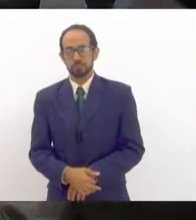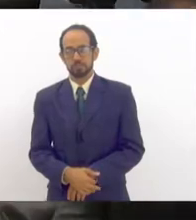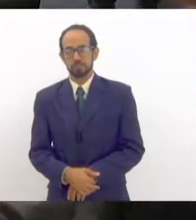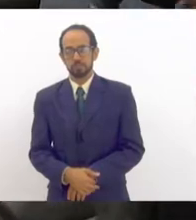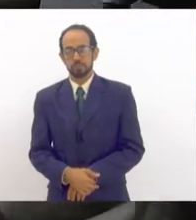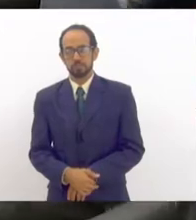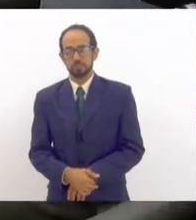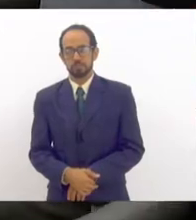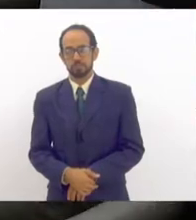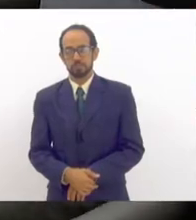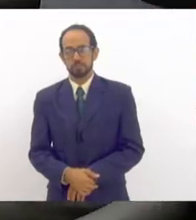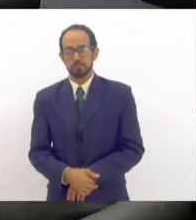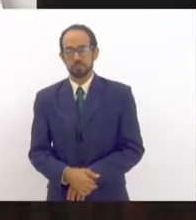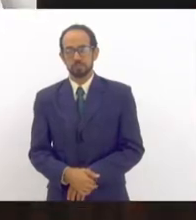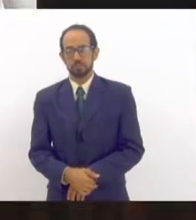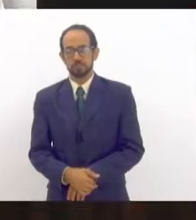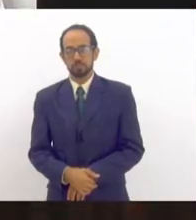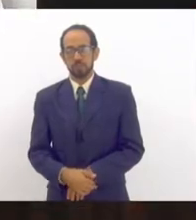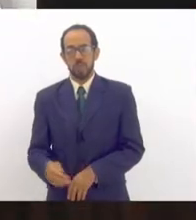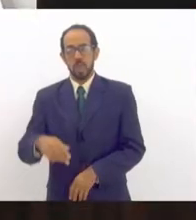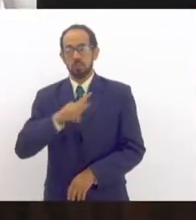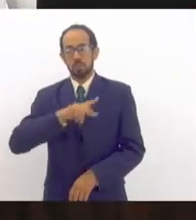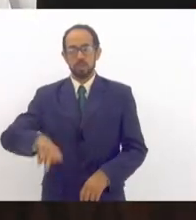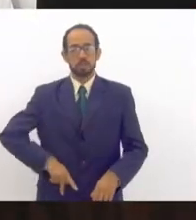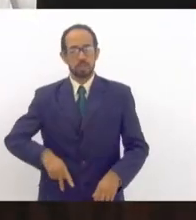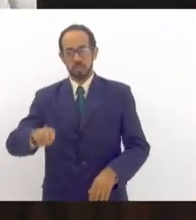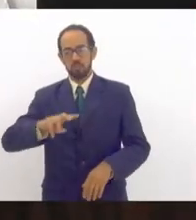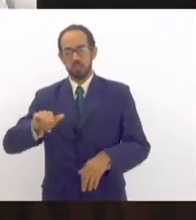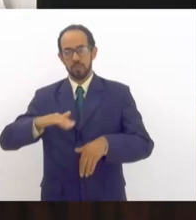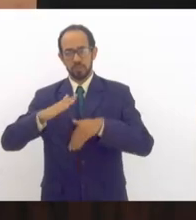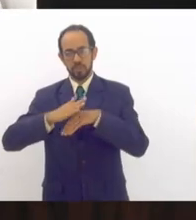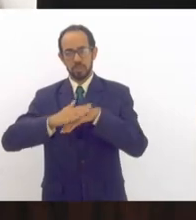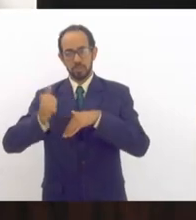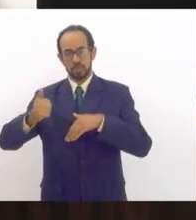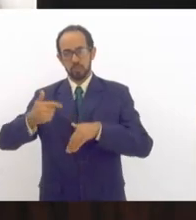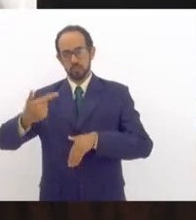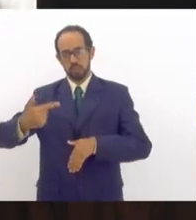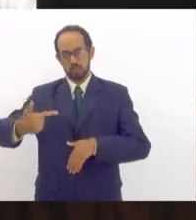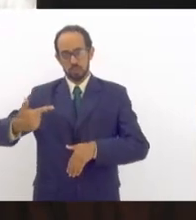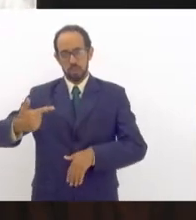a presença vai proceder a segunda chamada e Deputados